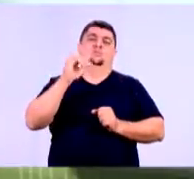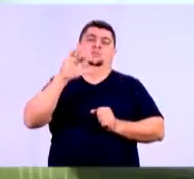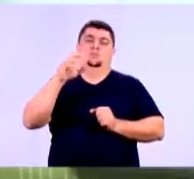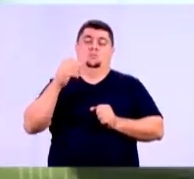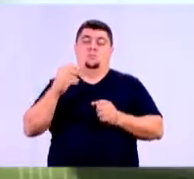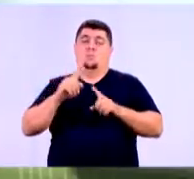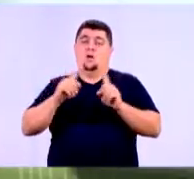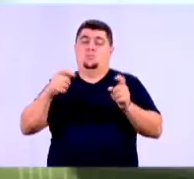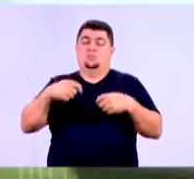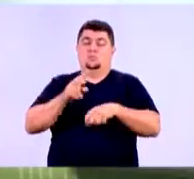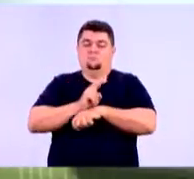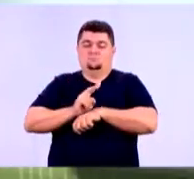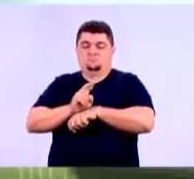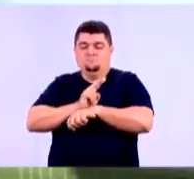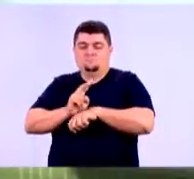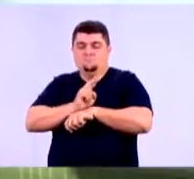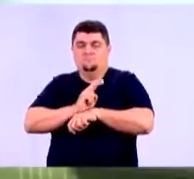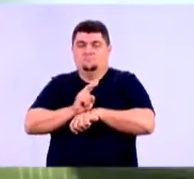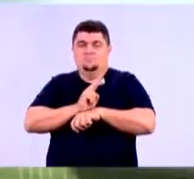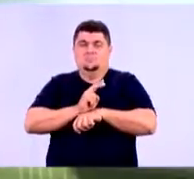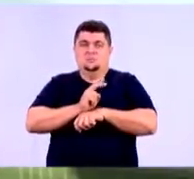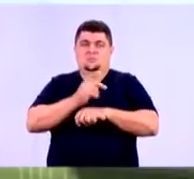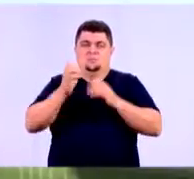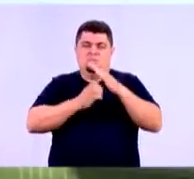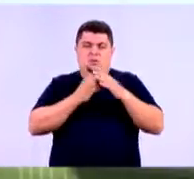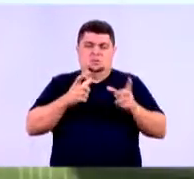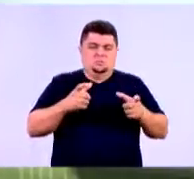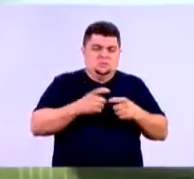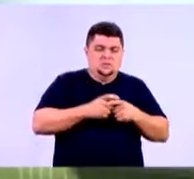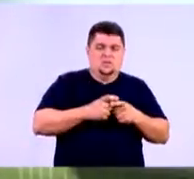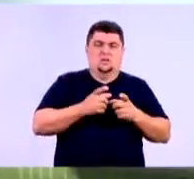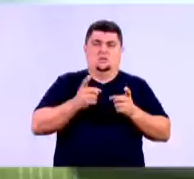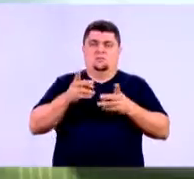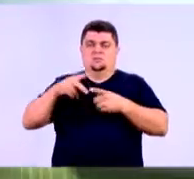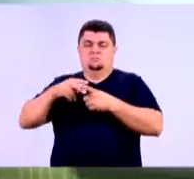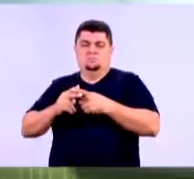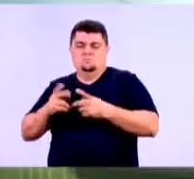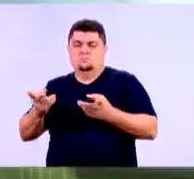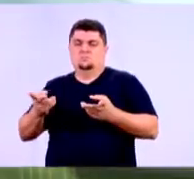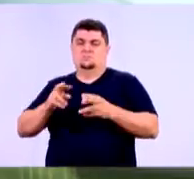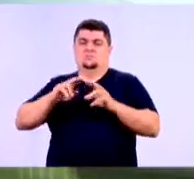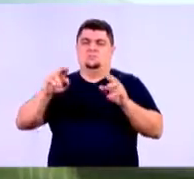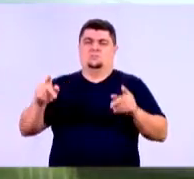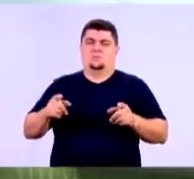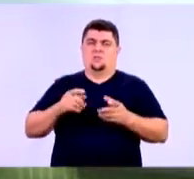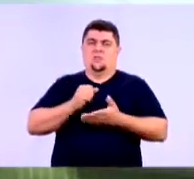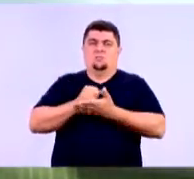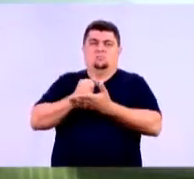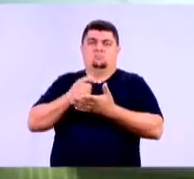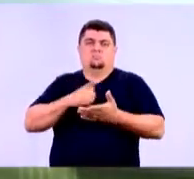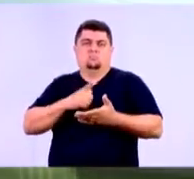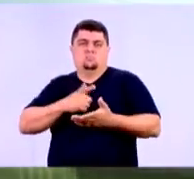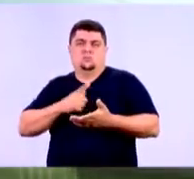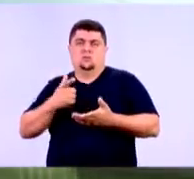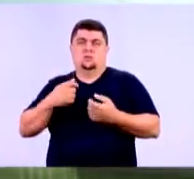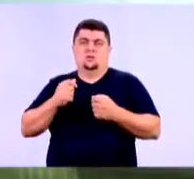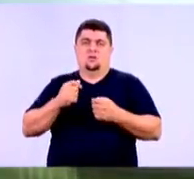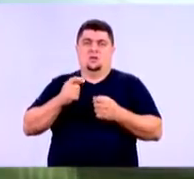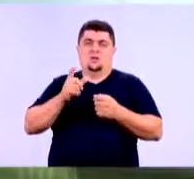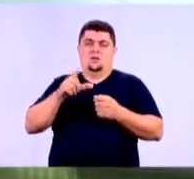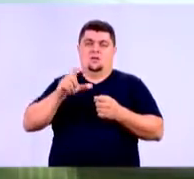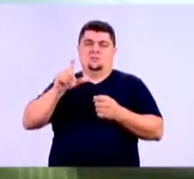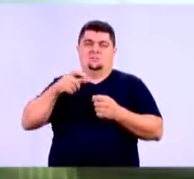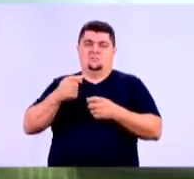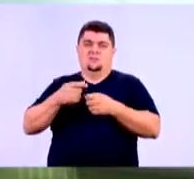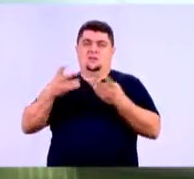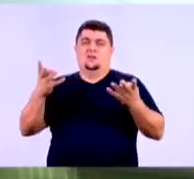esse risco, gente, principalmente em negócios muito pequenos, prestação de serviço. Muitas vezes você vai estar prestando um serviço ali, você concede crédito aos seus clientes